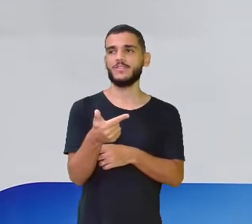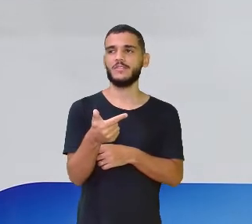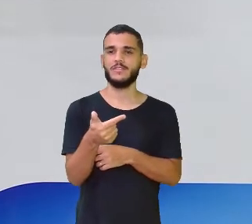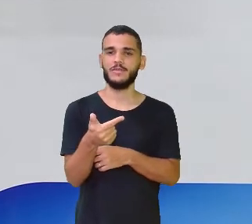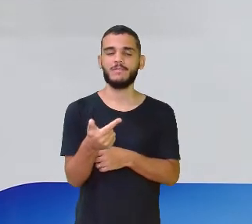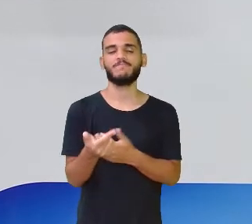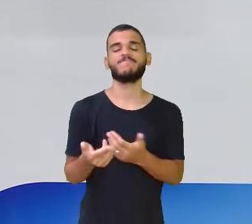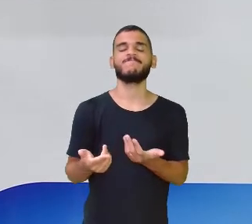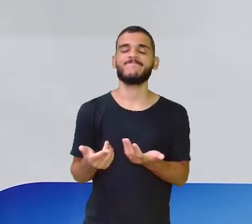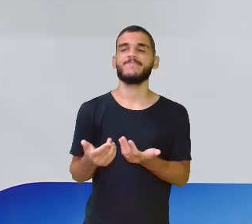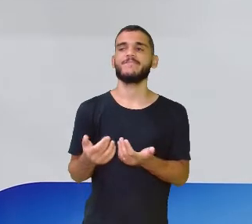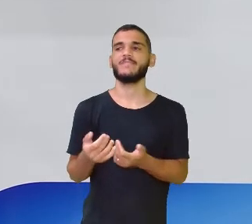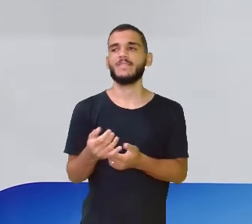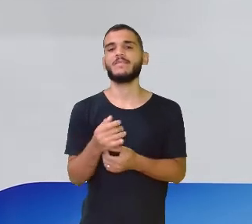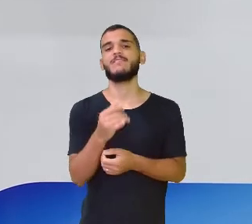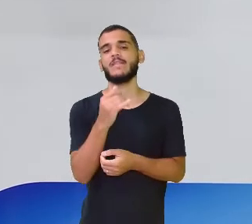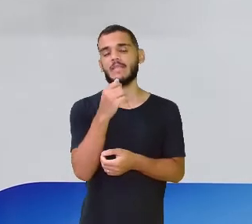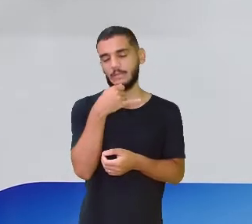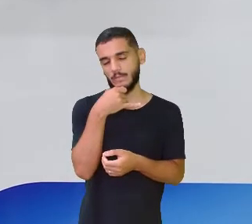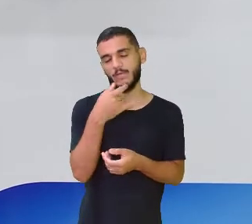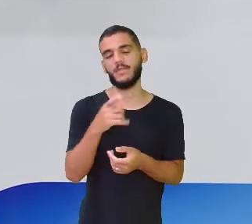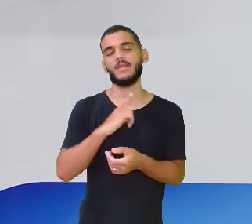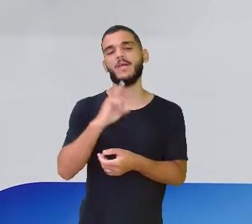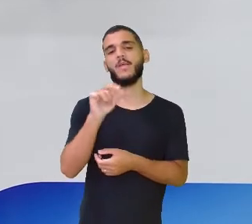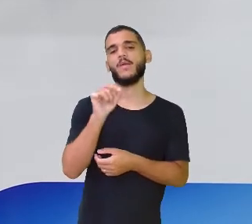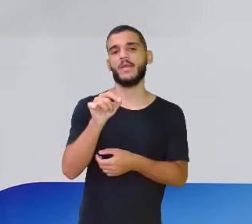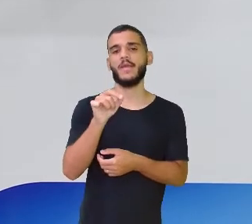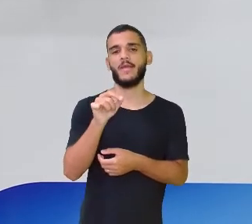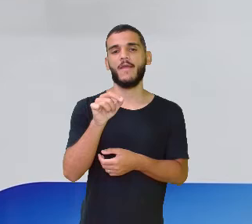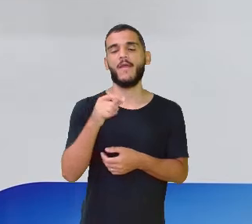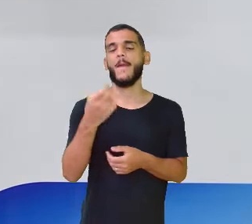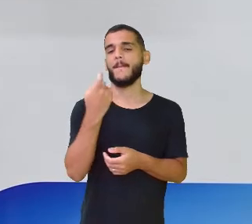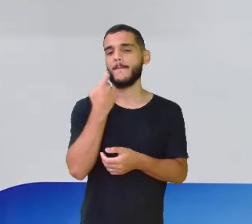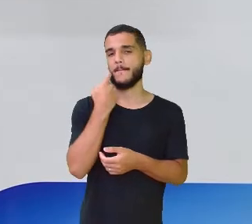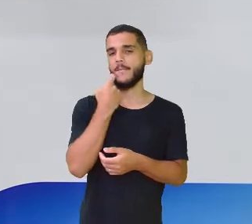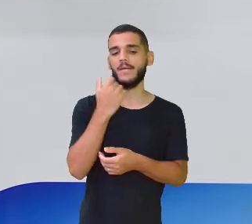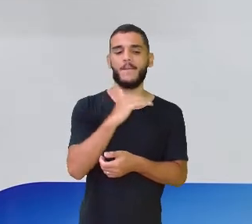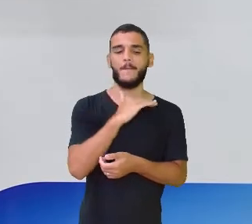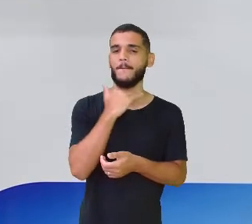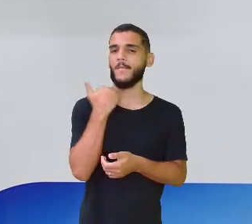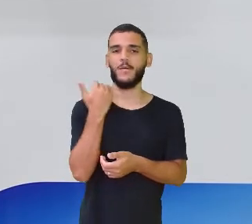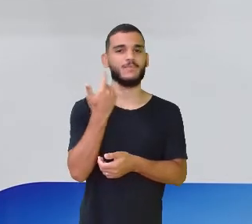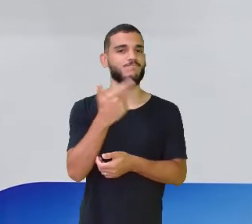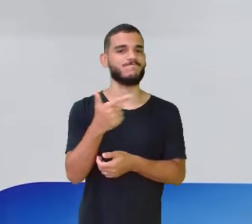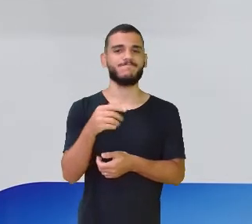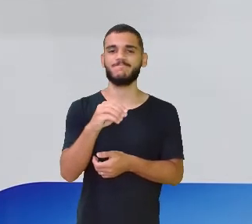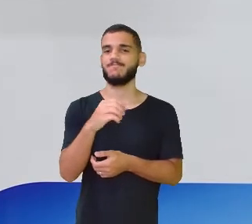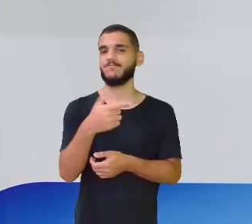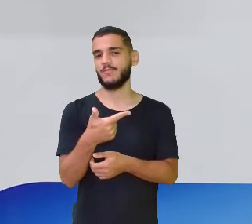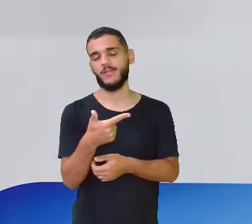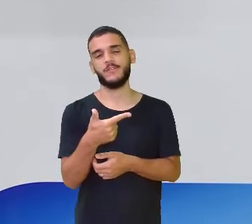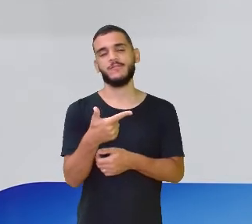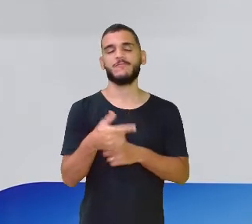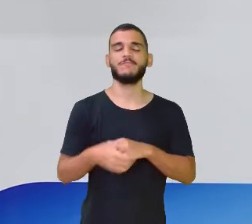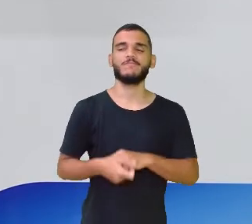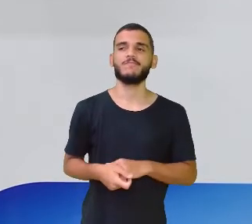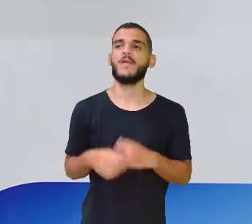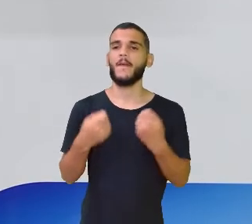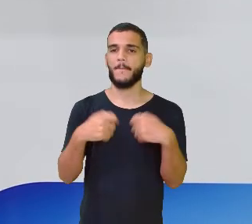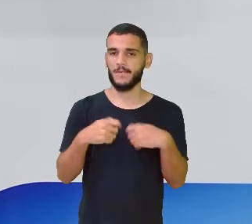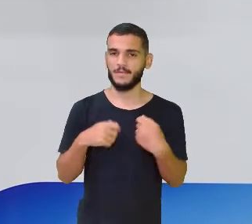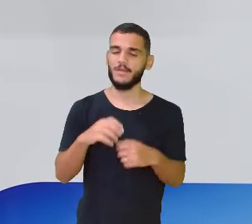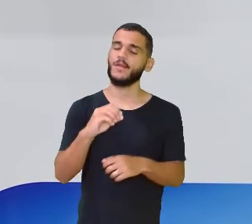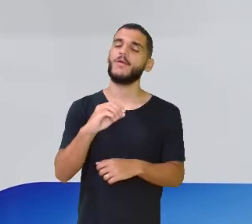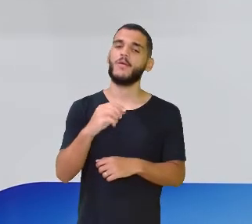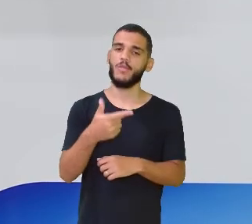Márcia, infelizmente, aquela imagem, aqueles peixes todos para cima. Por quê? Porque ele não tem oxigênio para o peixe respirar. E ele precisa